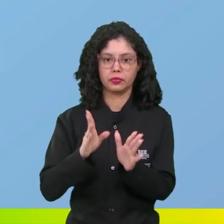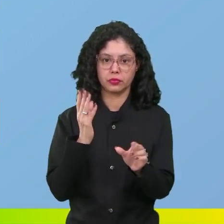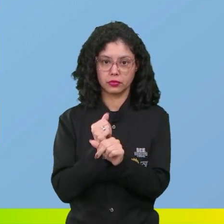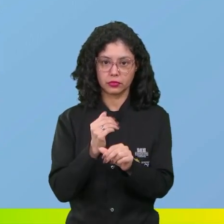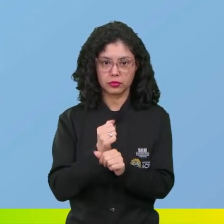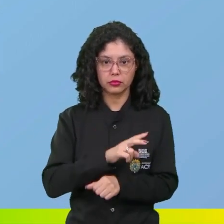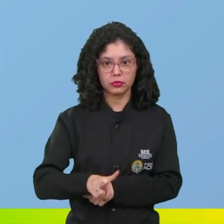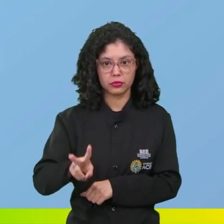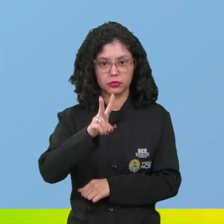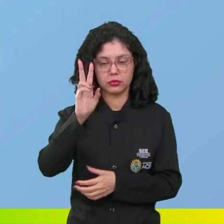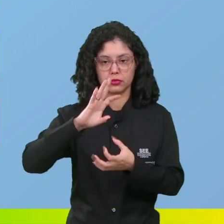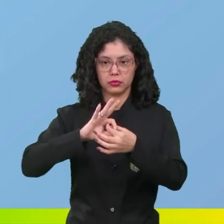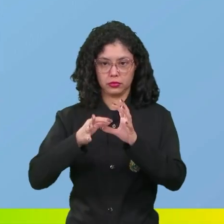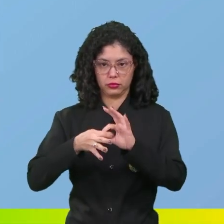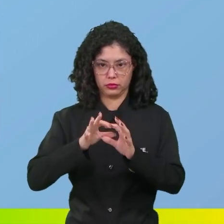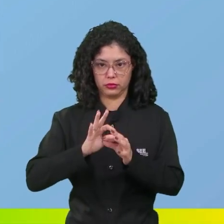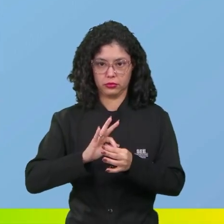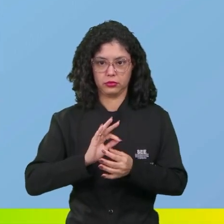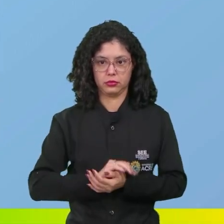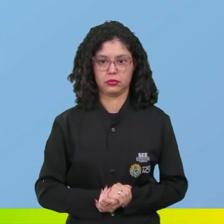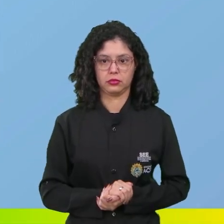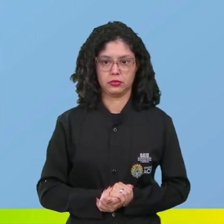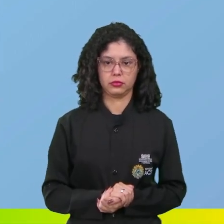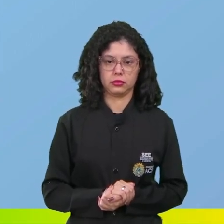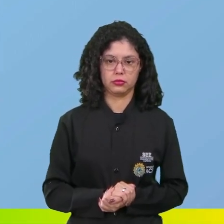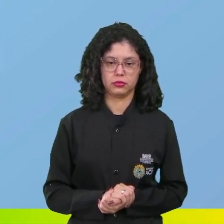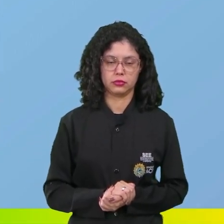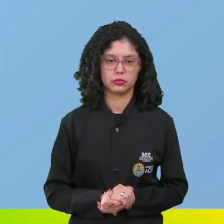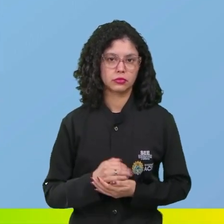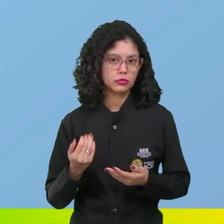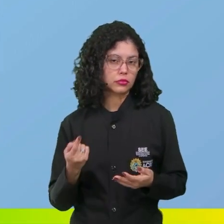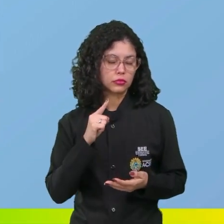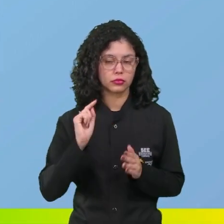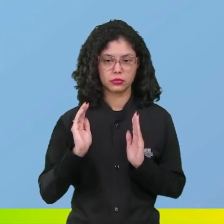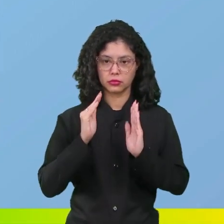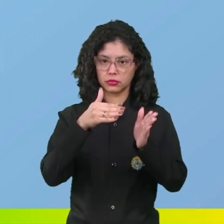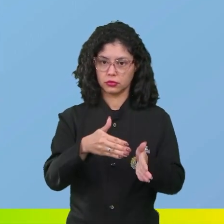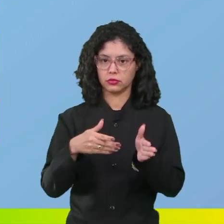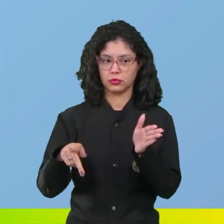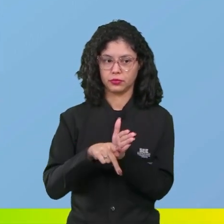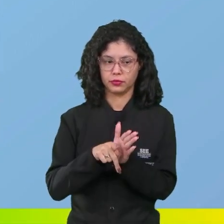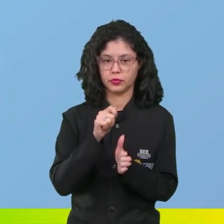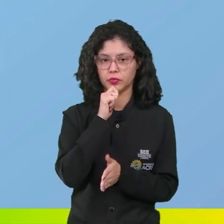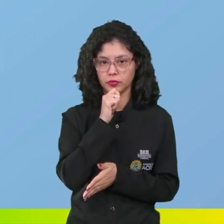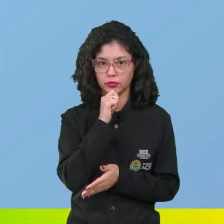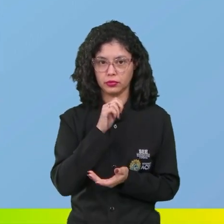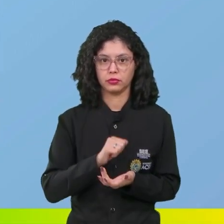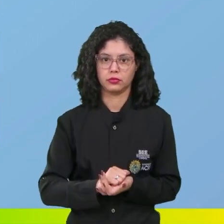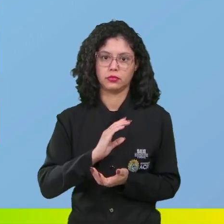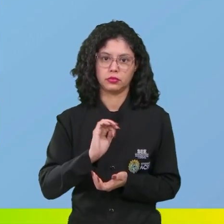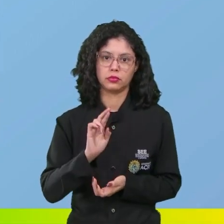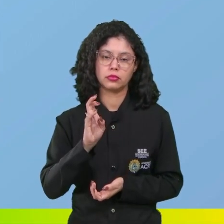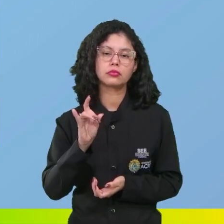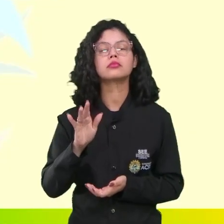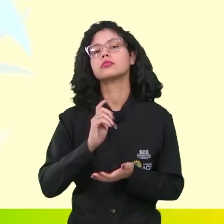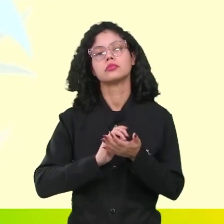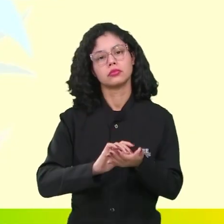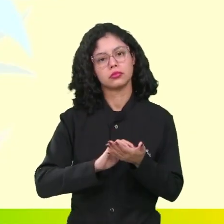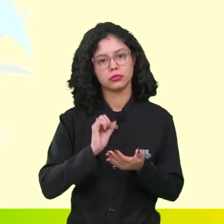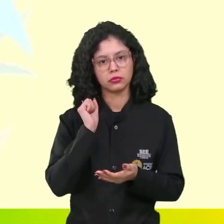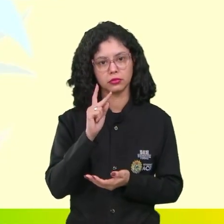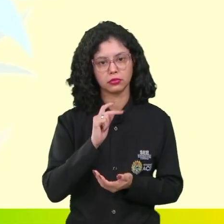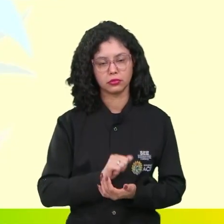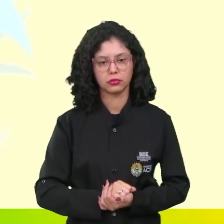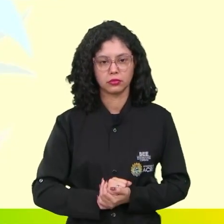valor através da contextualização. Então, esses são os objetivos da curadoria digital, tá